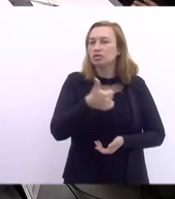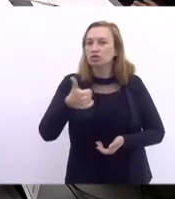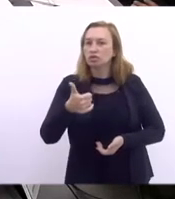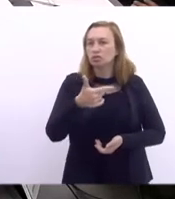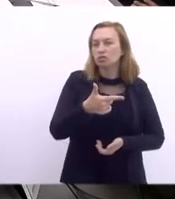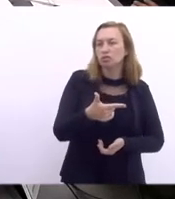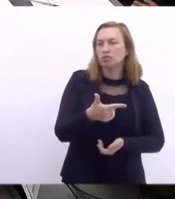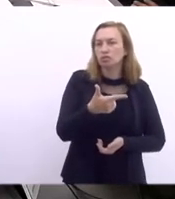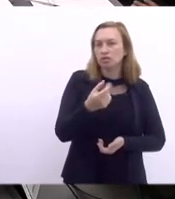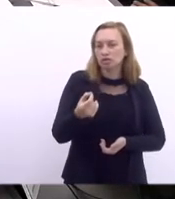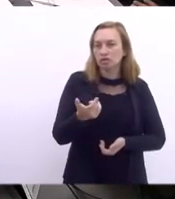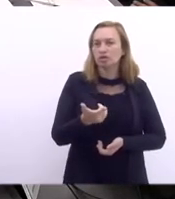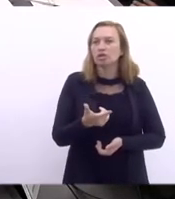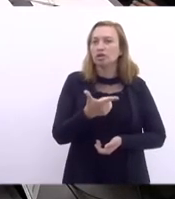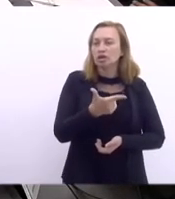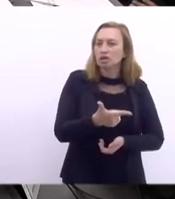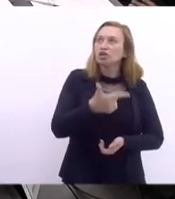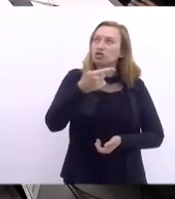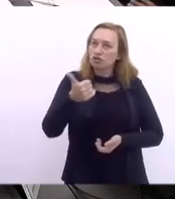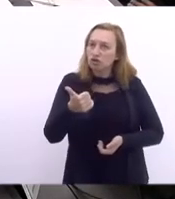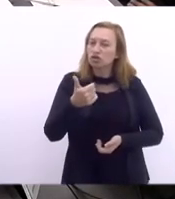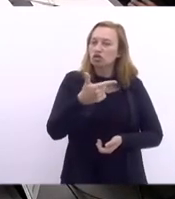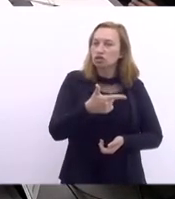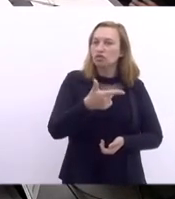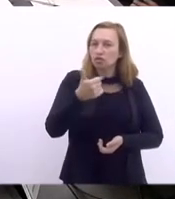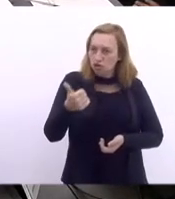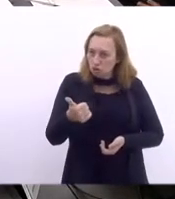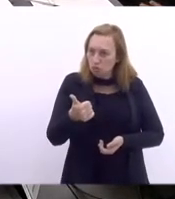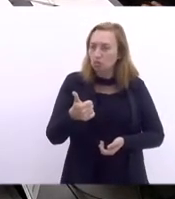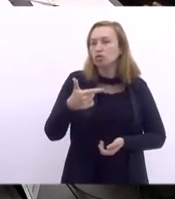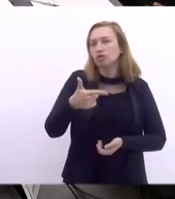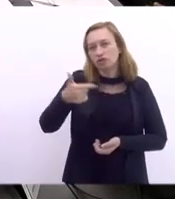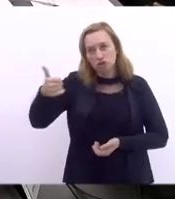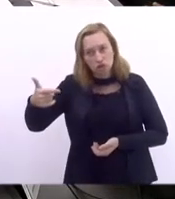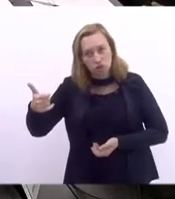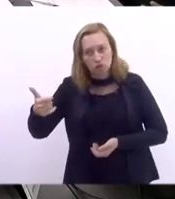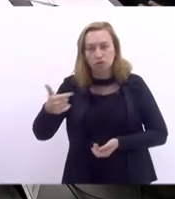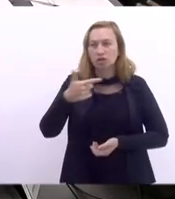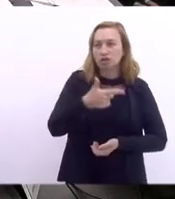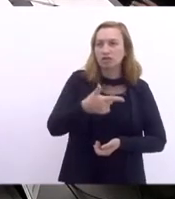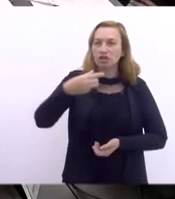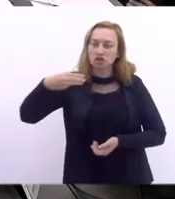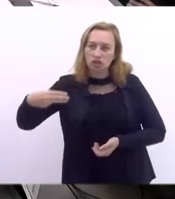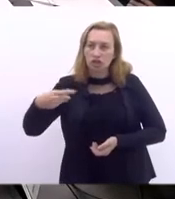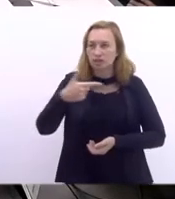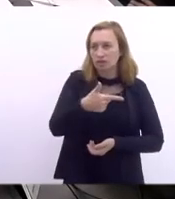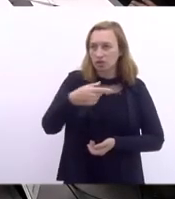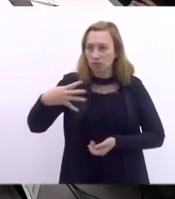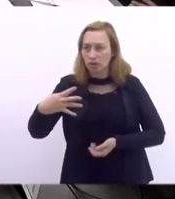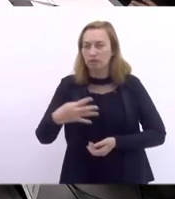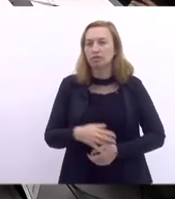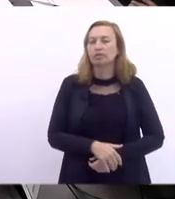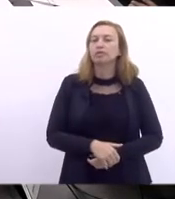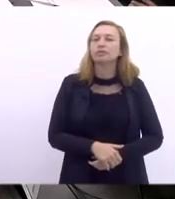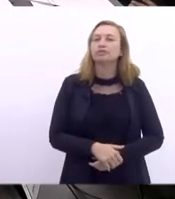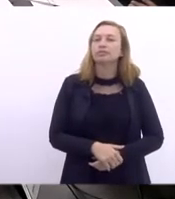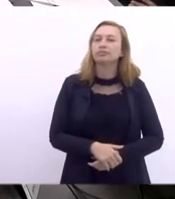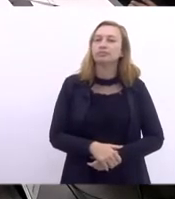21 22 22 23 e 24